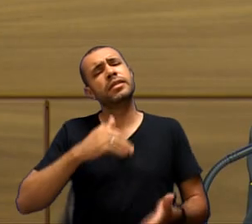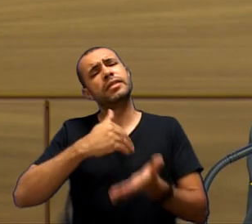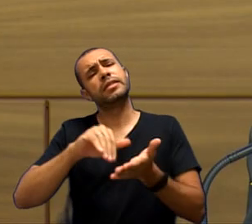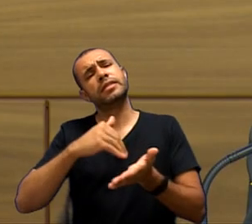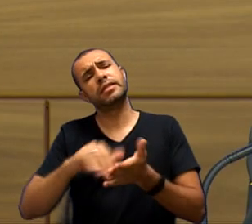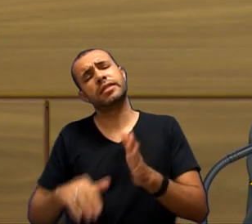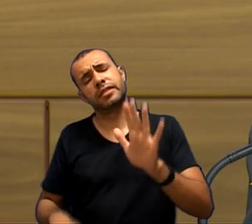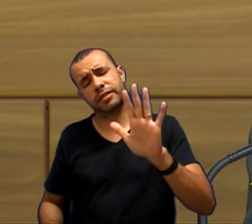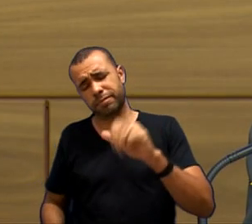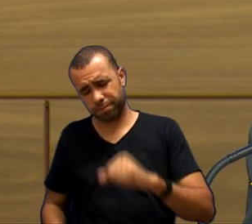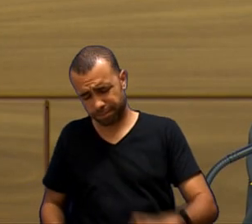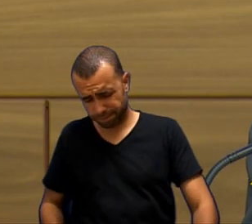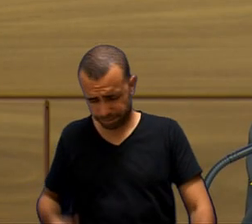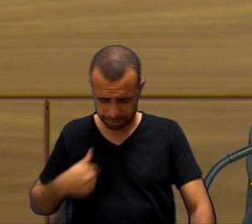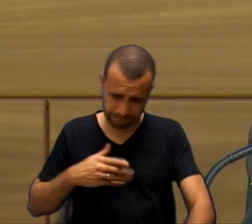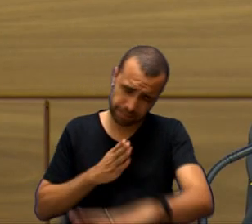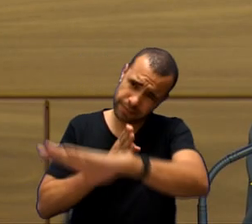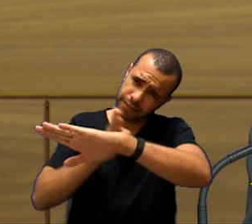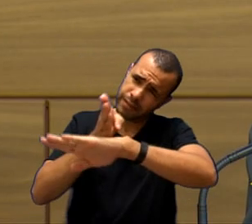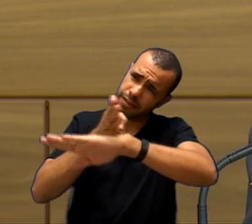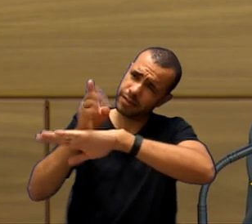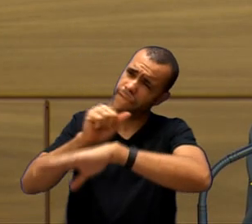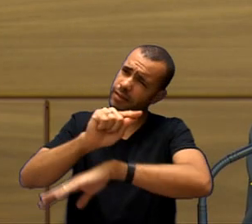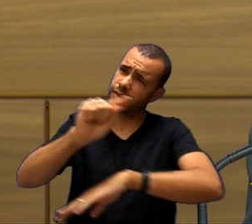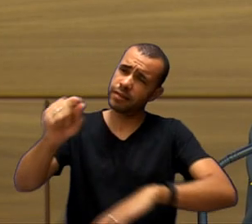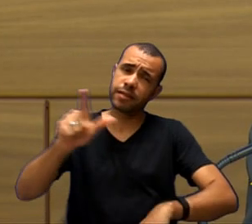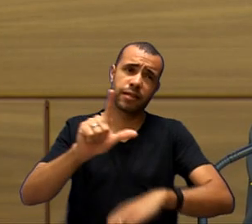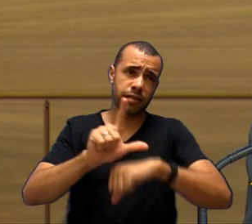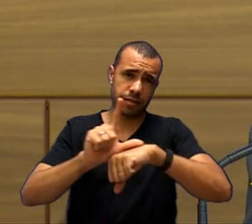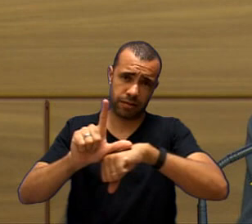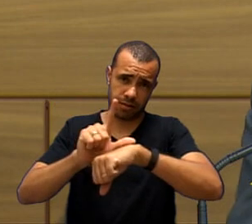nos comércios e pergunto... Eu sempre pergunto...